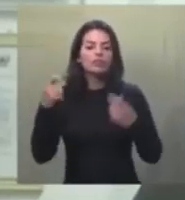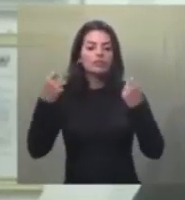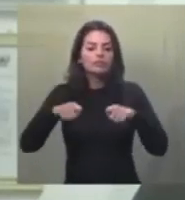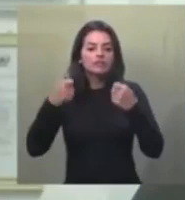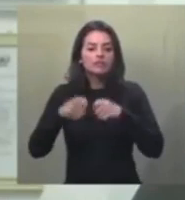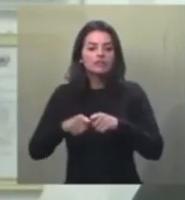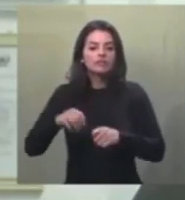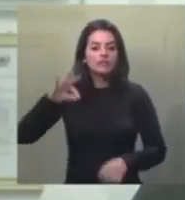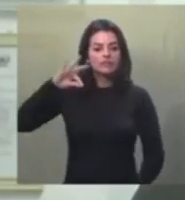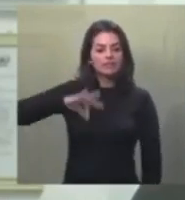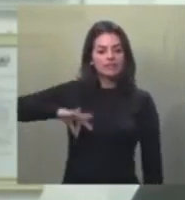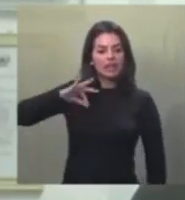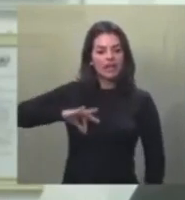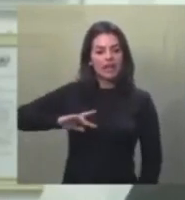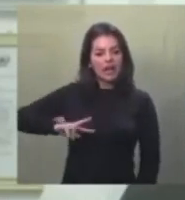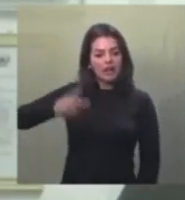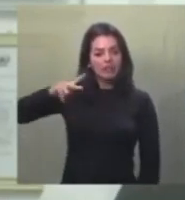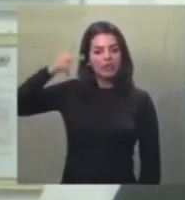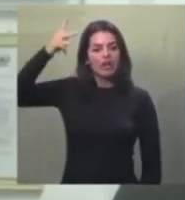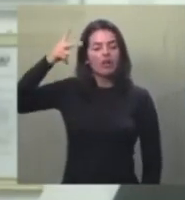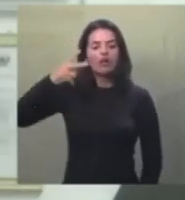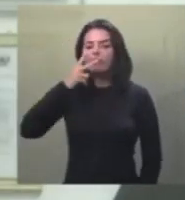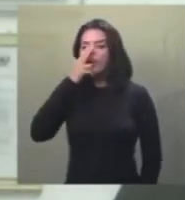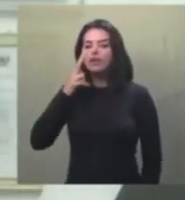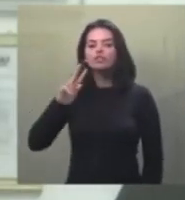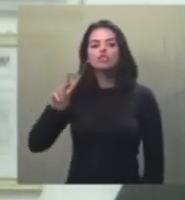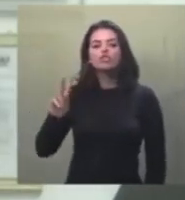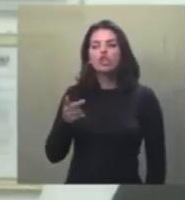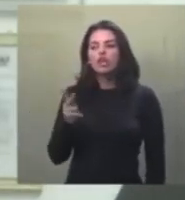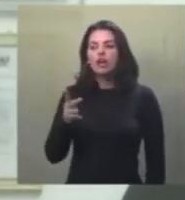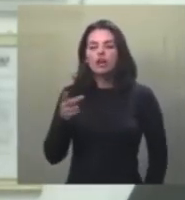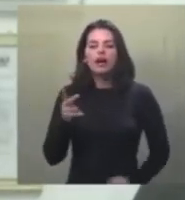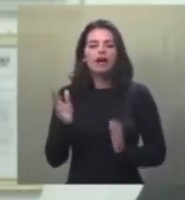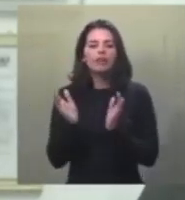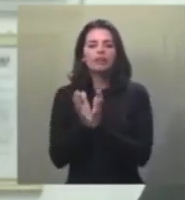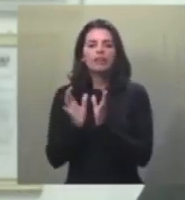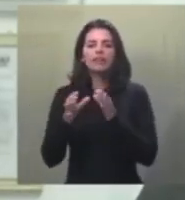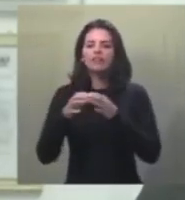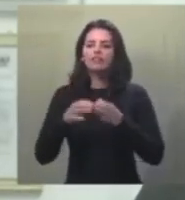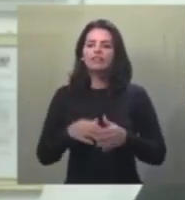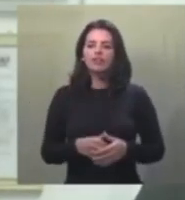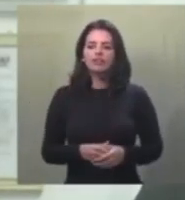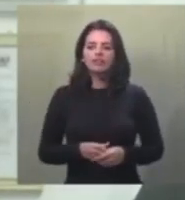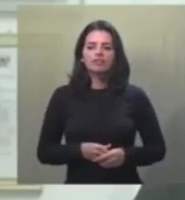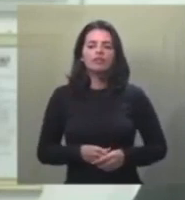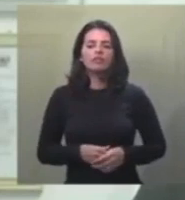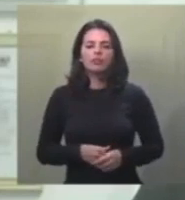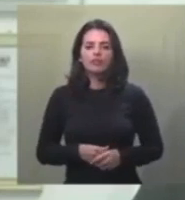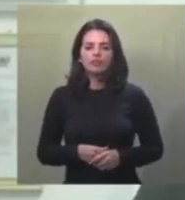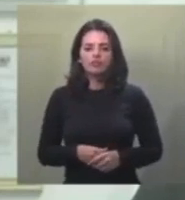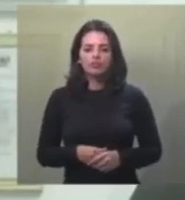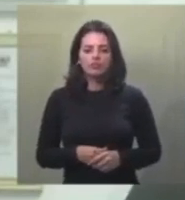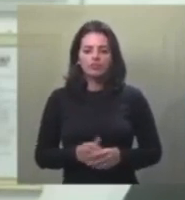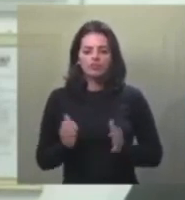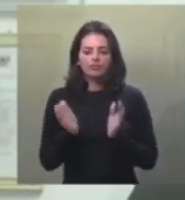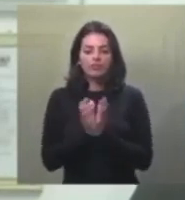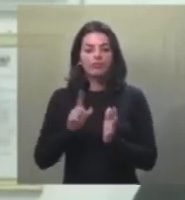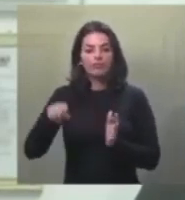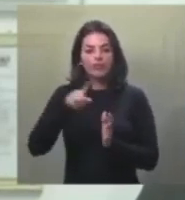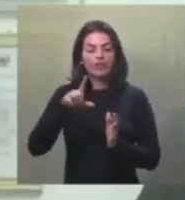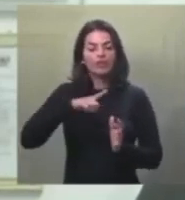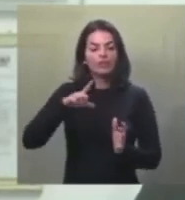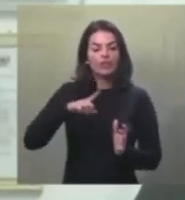salário mínimo? Aliás, ele conseguiu ficar R$2 abaixo, inclusive, do reajuste da inflação. Então, é necessário que se mexa